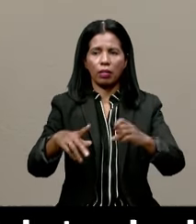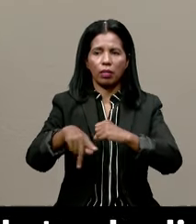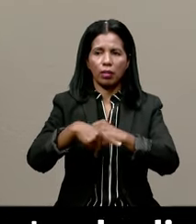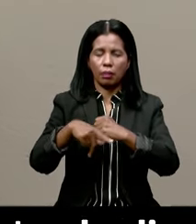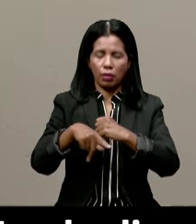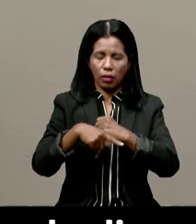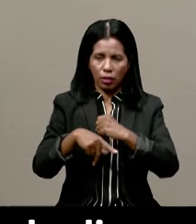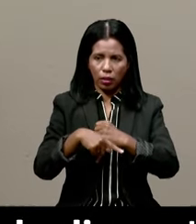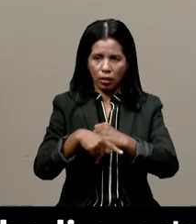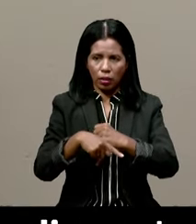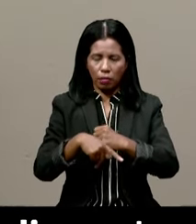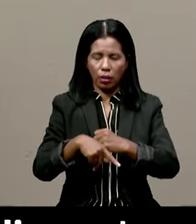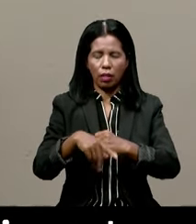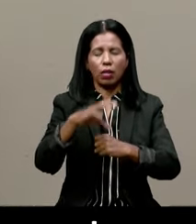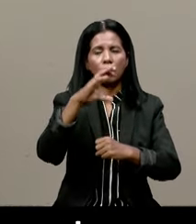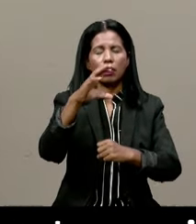partidarização da função